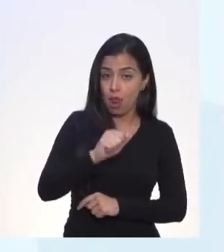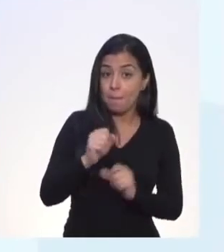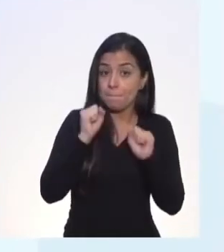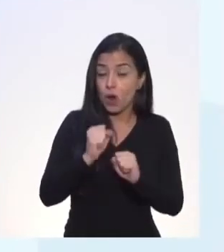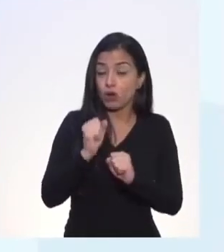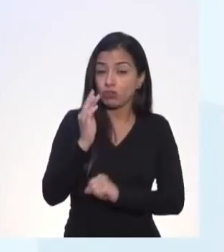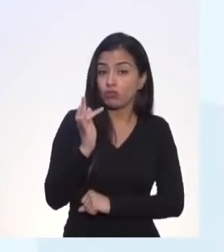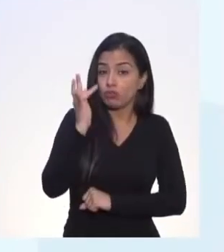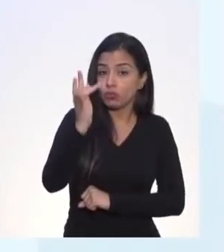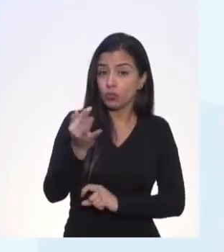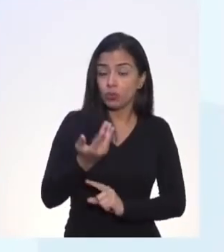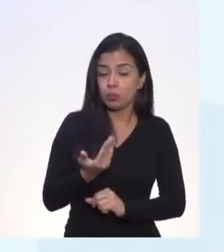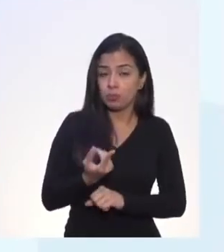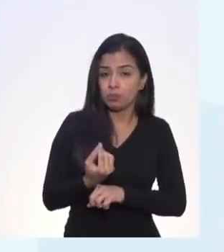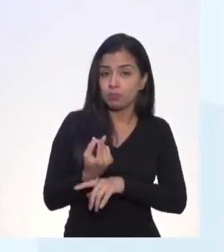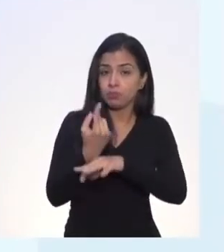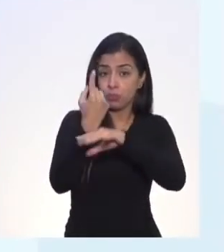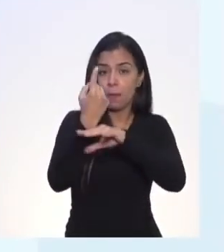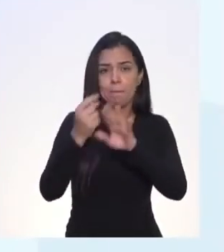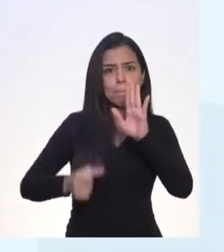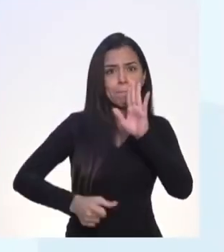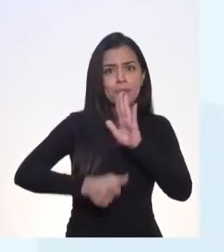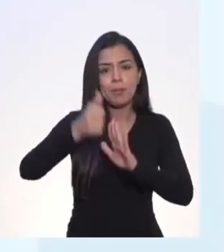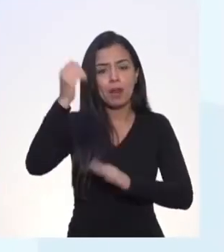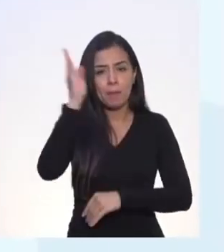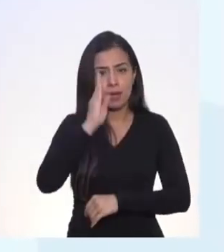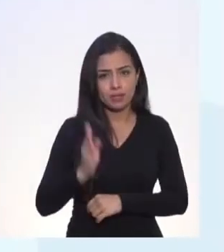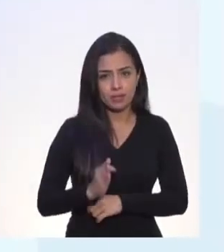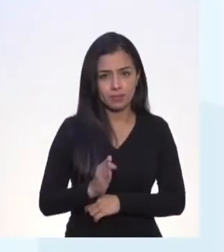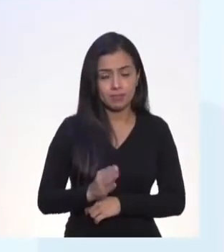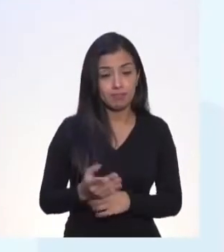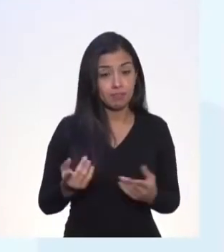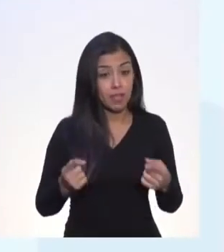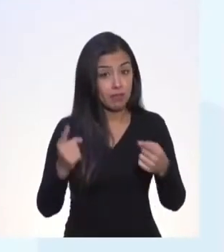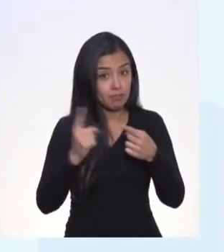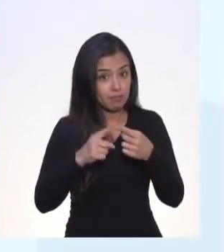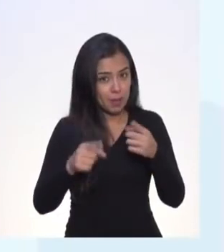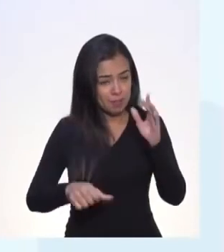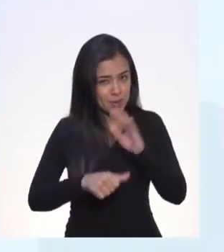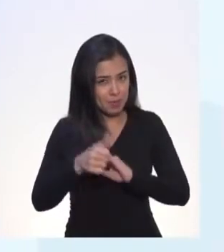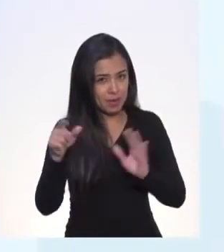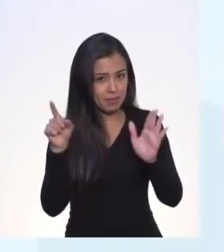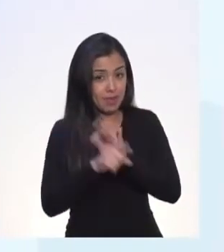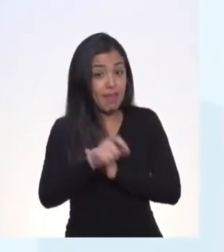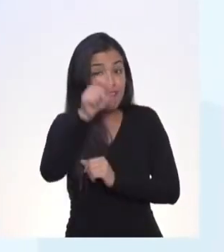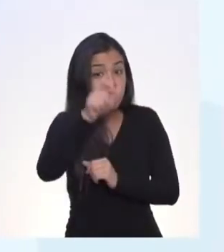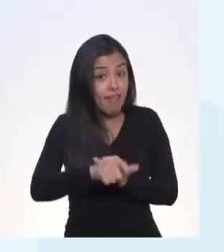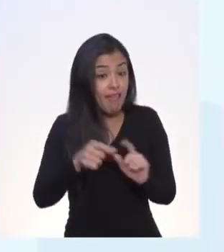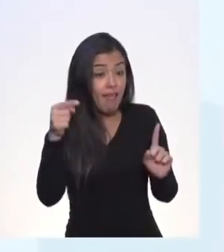A. Quem é a entrevistada e sobre o que ela fala? Faço essa. Pergunta B.